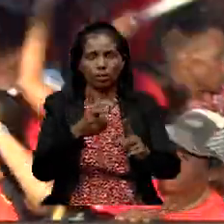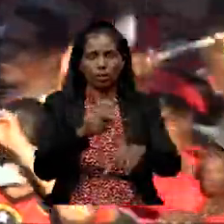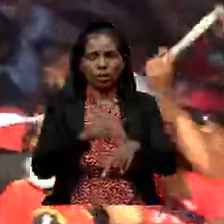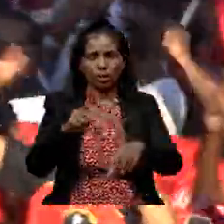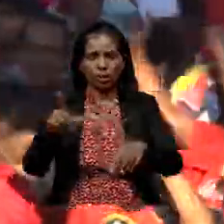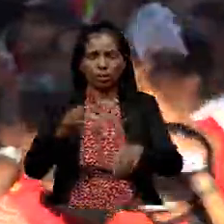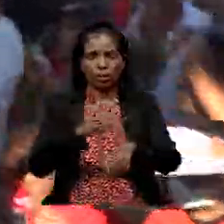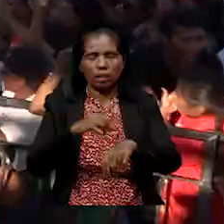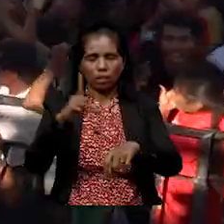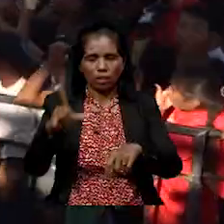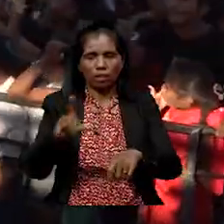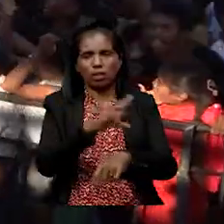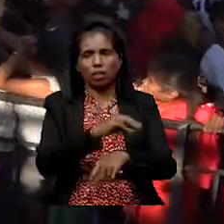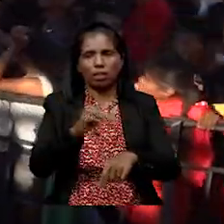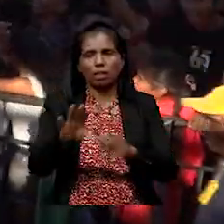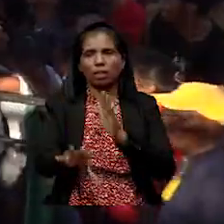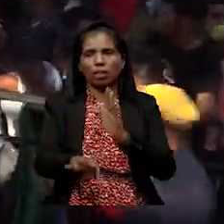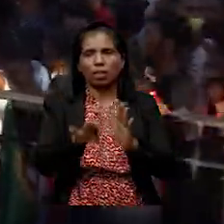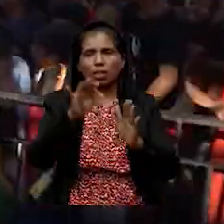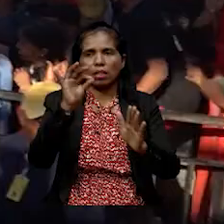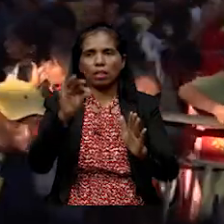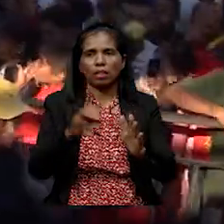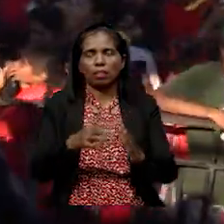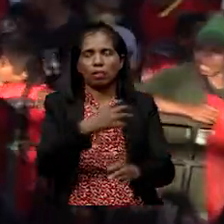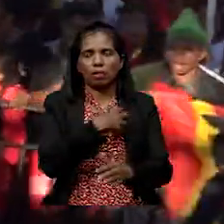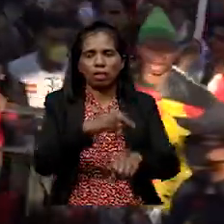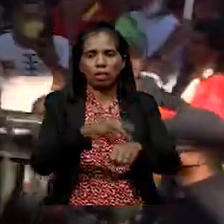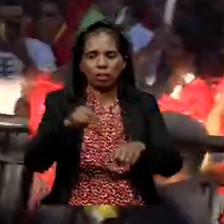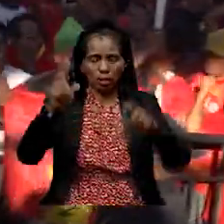no internacional, no mas reta na segurança, hoje Polícia Nacional